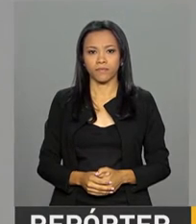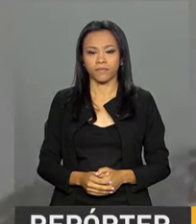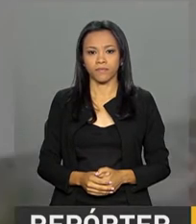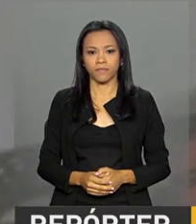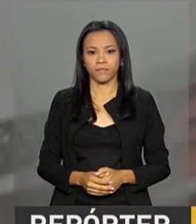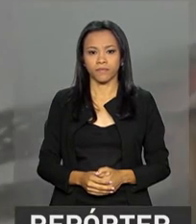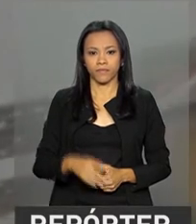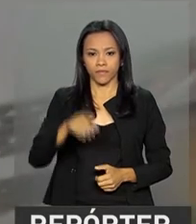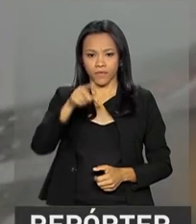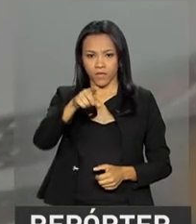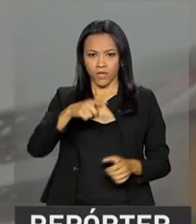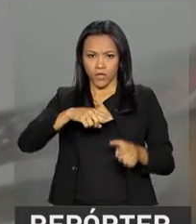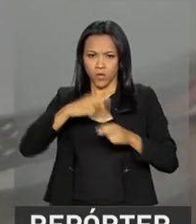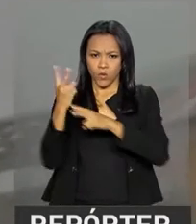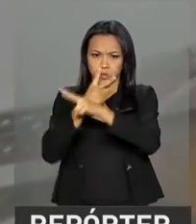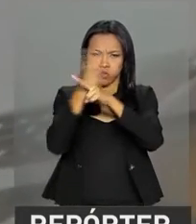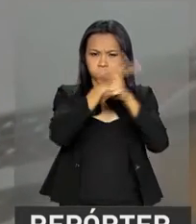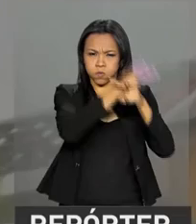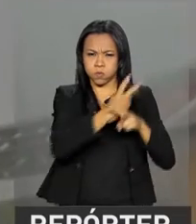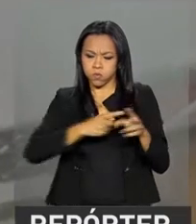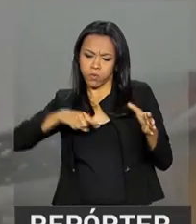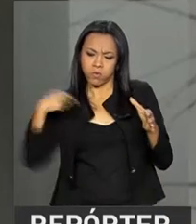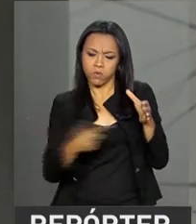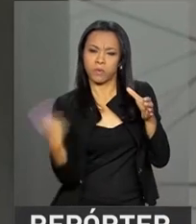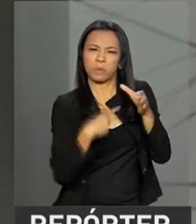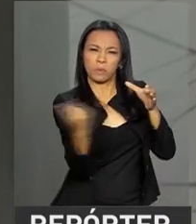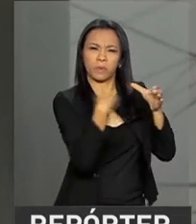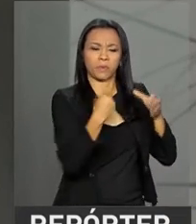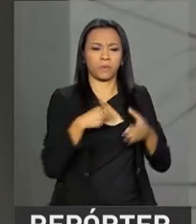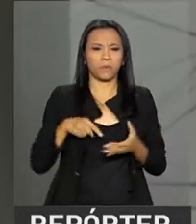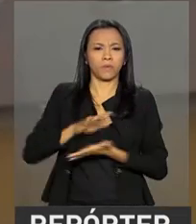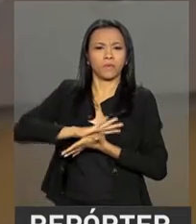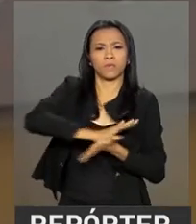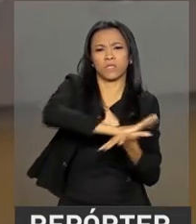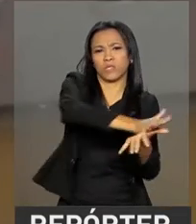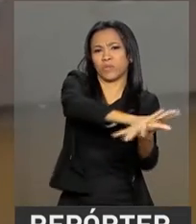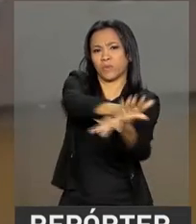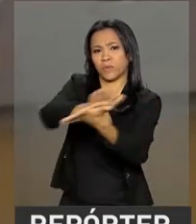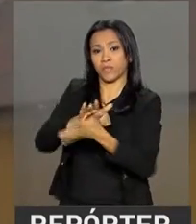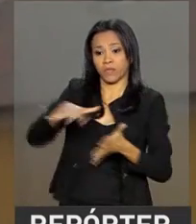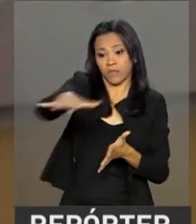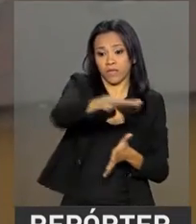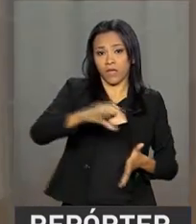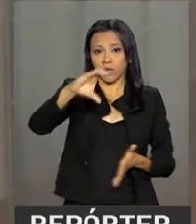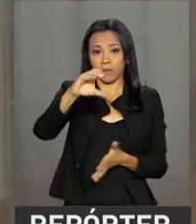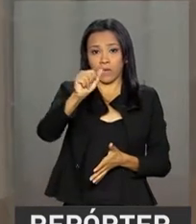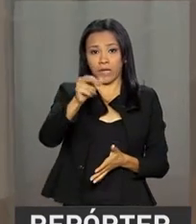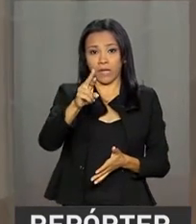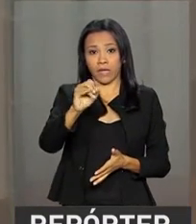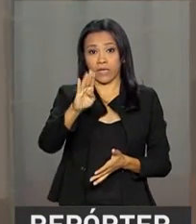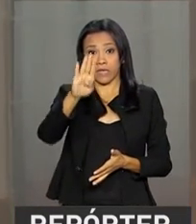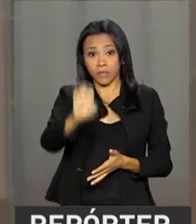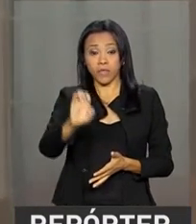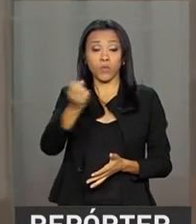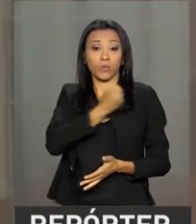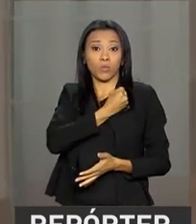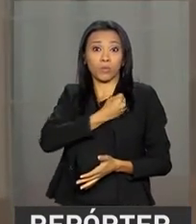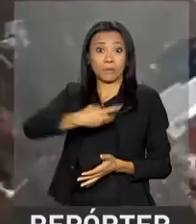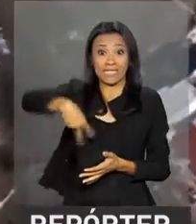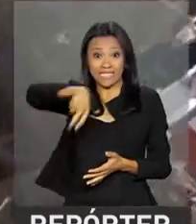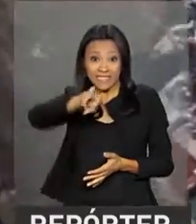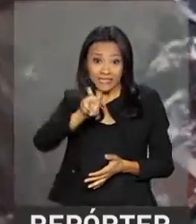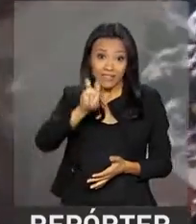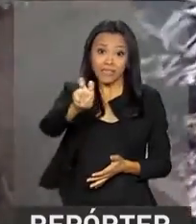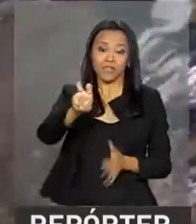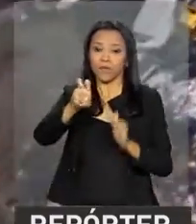O furacão Irma deixou um rastro de destruição por onde passou. No Caribe, o Irma alcançou a categoria 5, a mais